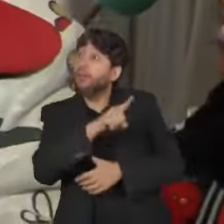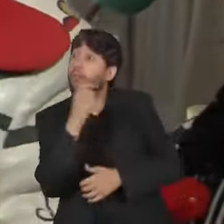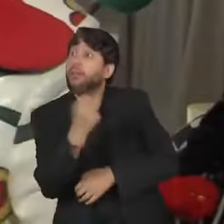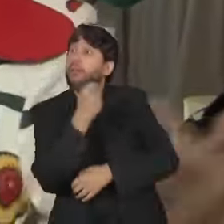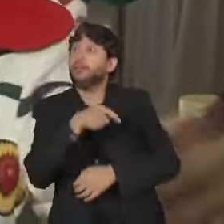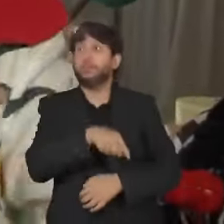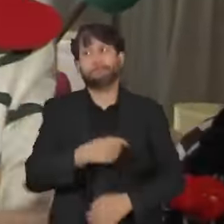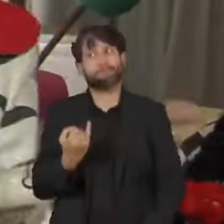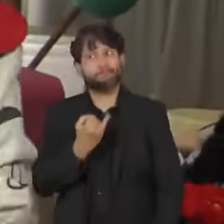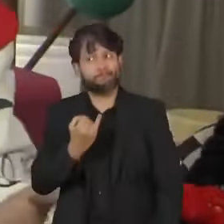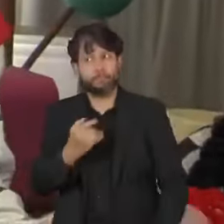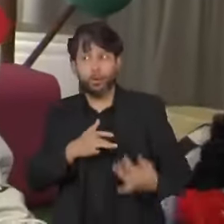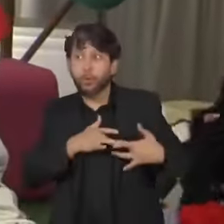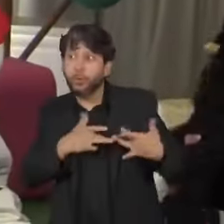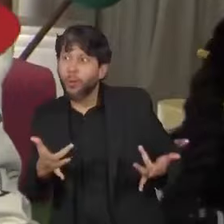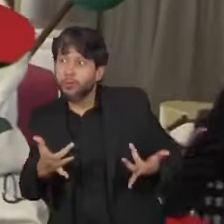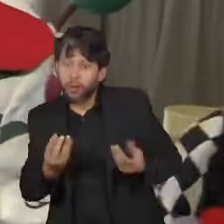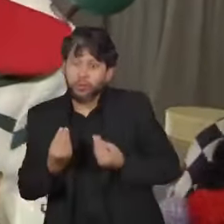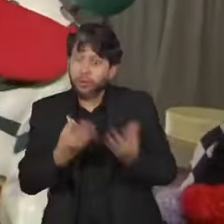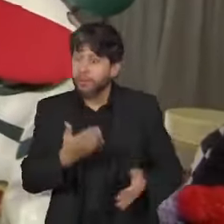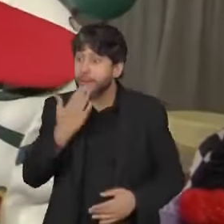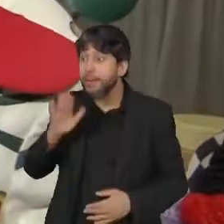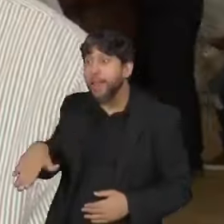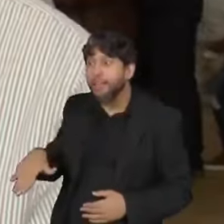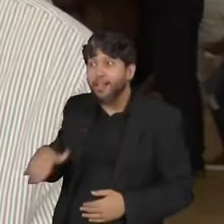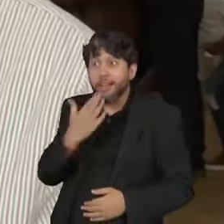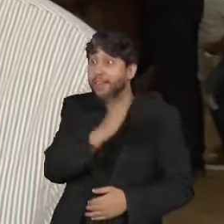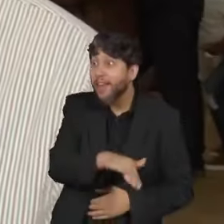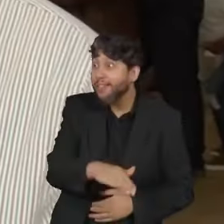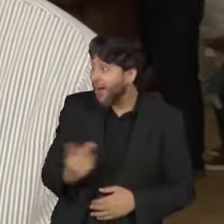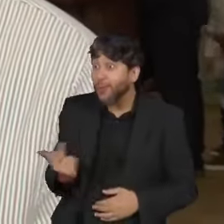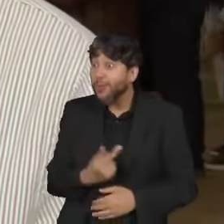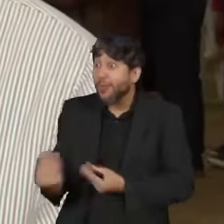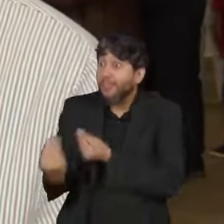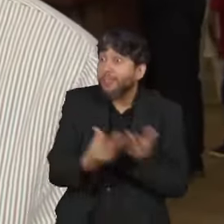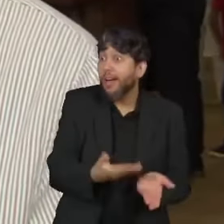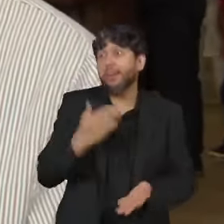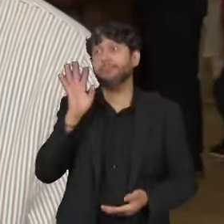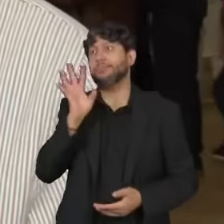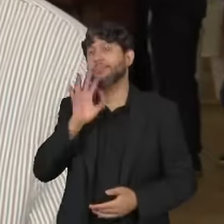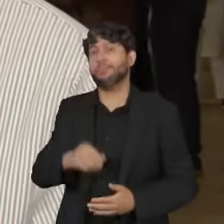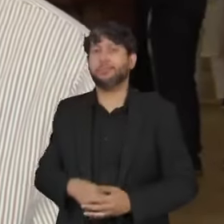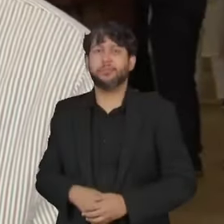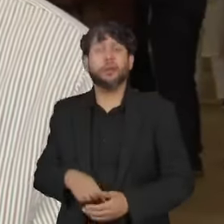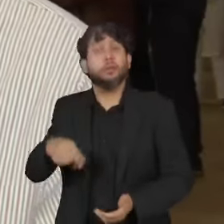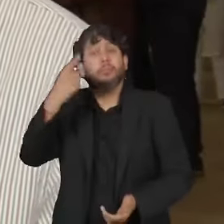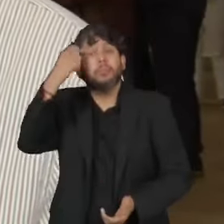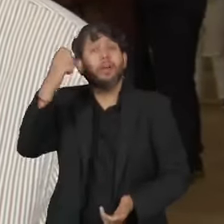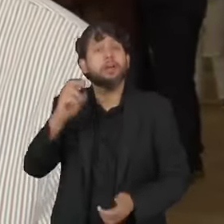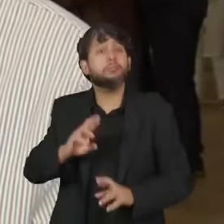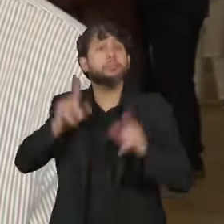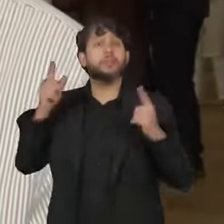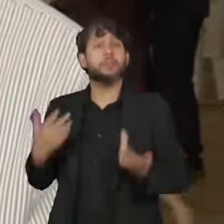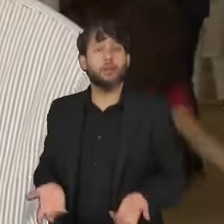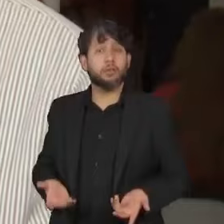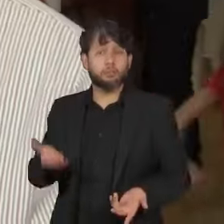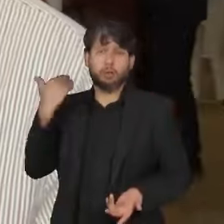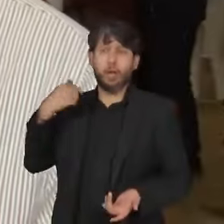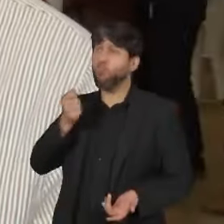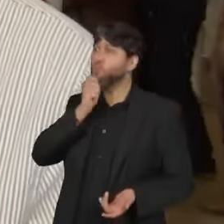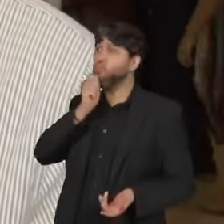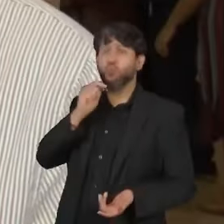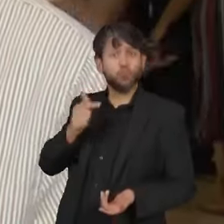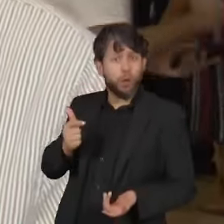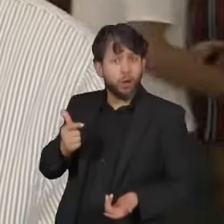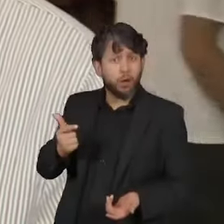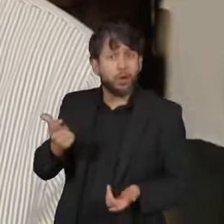porque doação de criança para criança é muito mais legal, né? Precisava de uma ideia diferente. Alguma coisa que ninguém tinha feito até agora, alguma